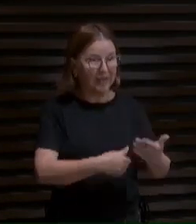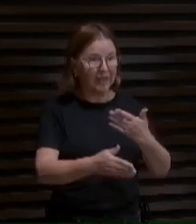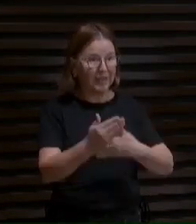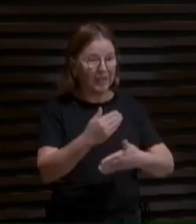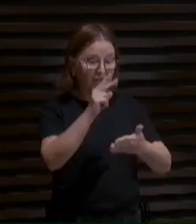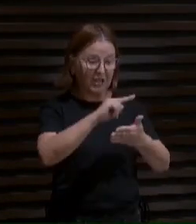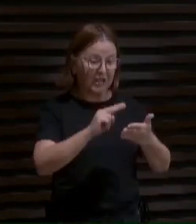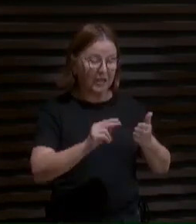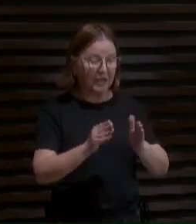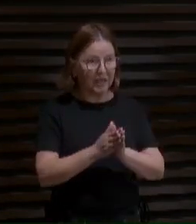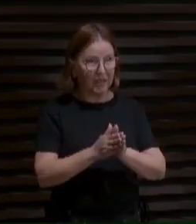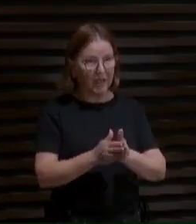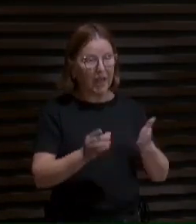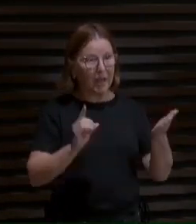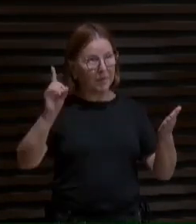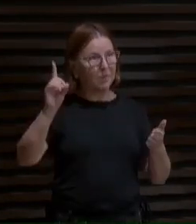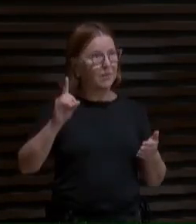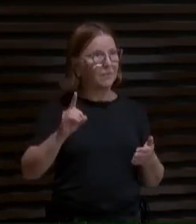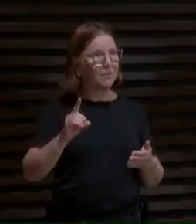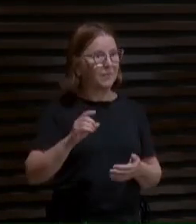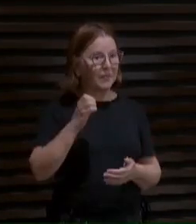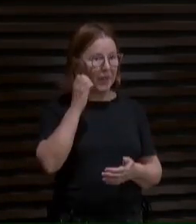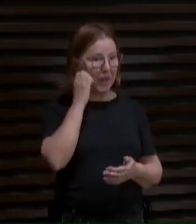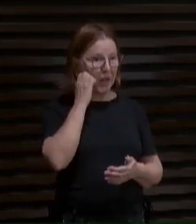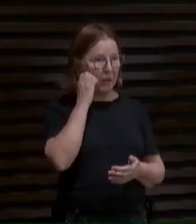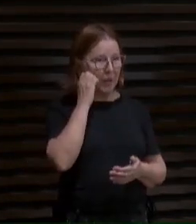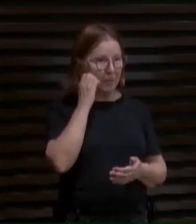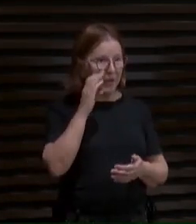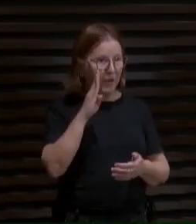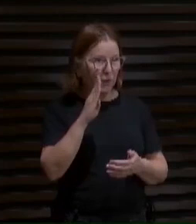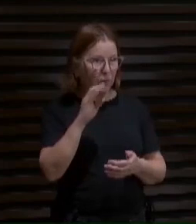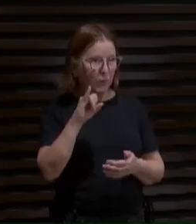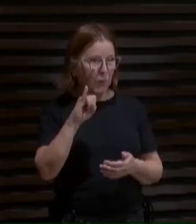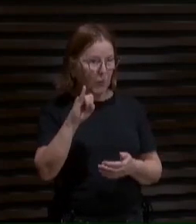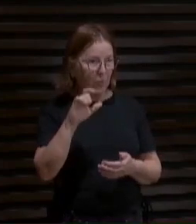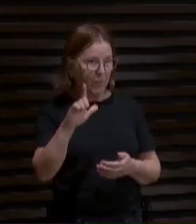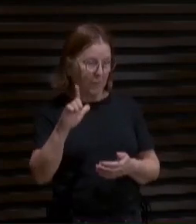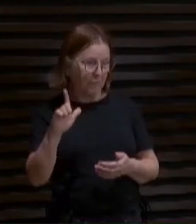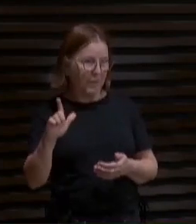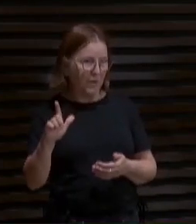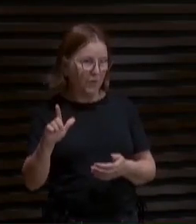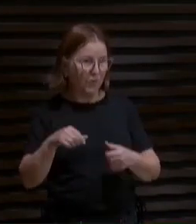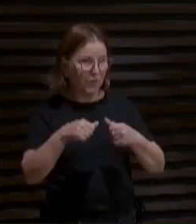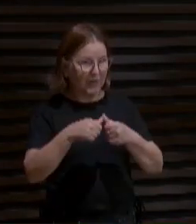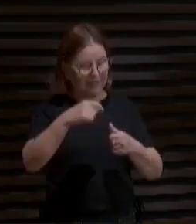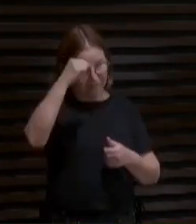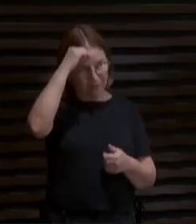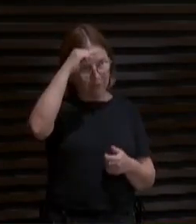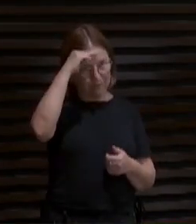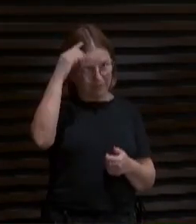o Bill? Está por aqui? Está lá, a mãe dele, Dona Dorcas. Estava lá no hospital,